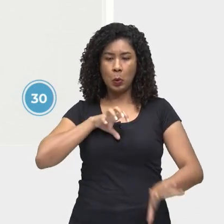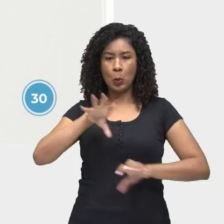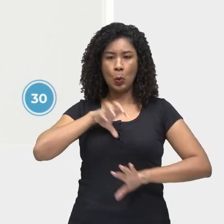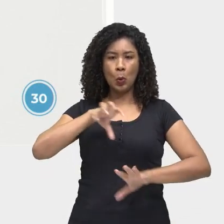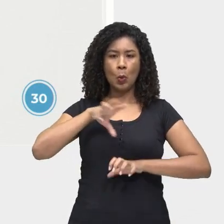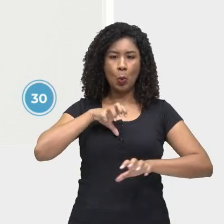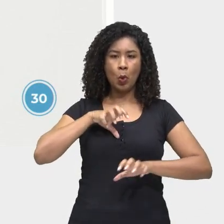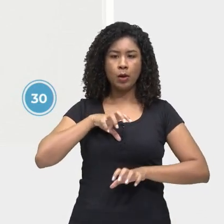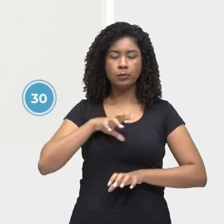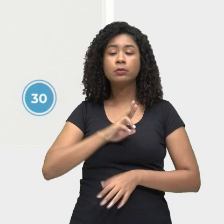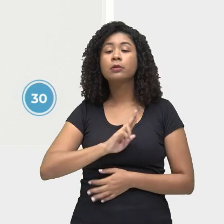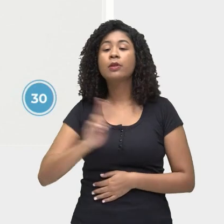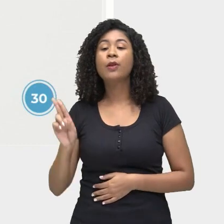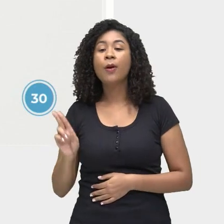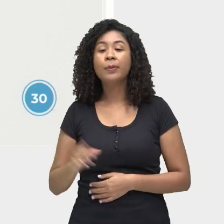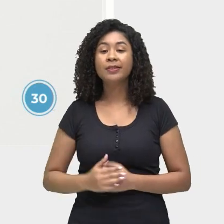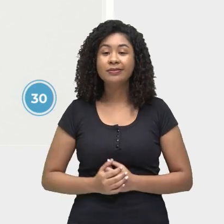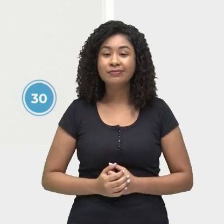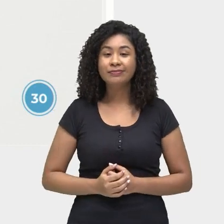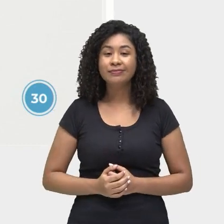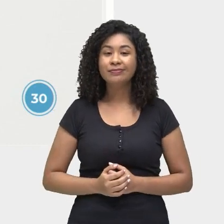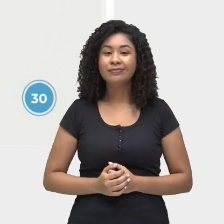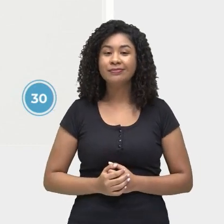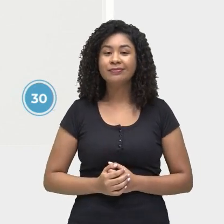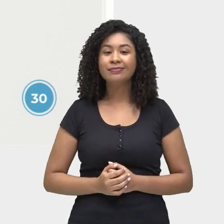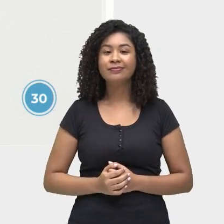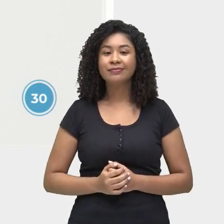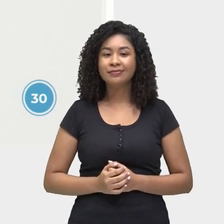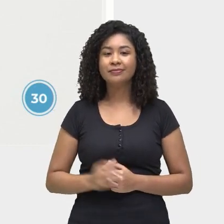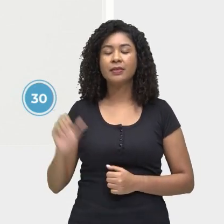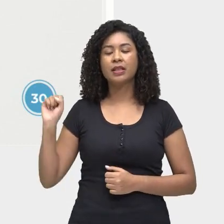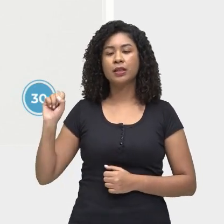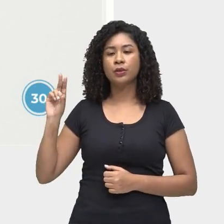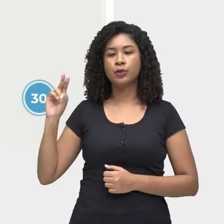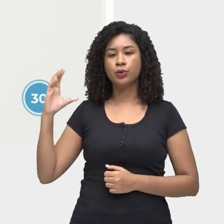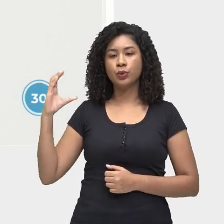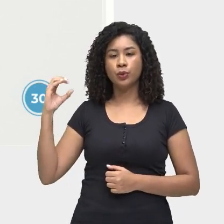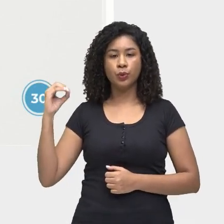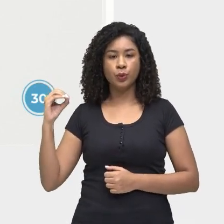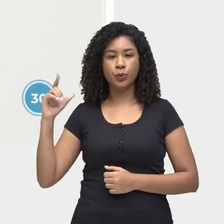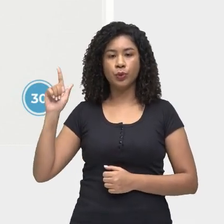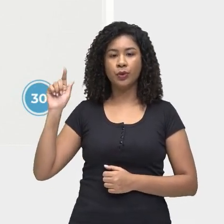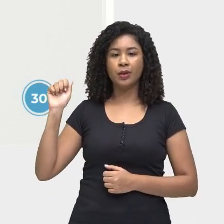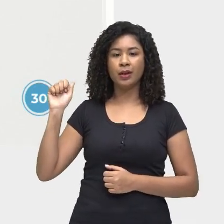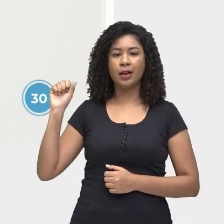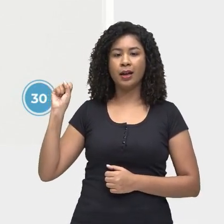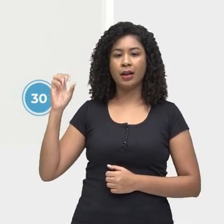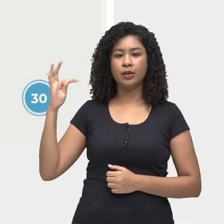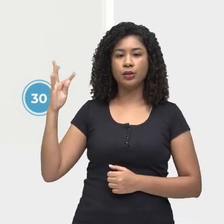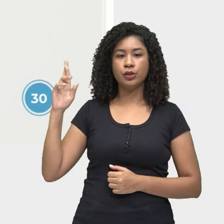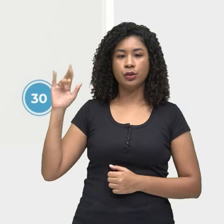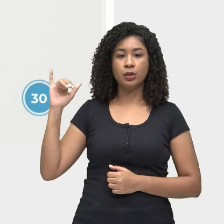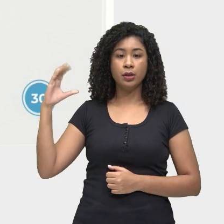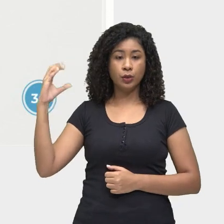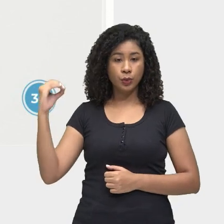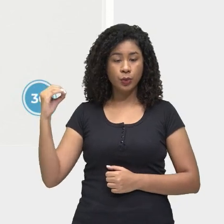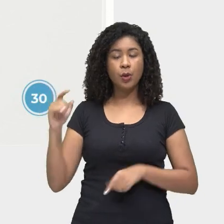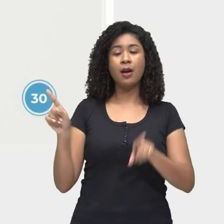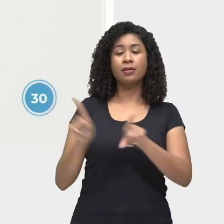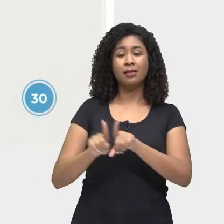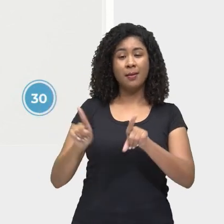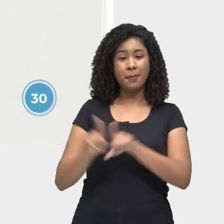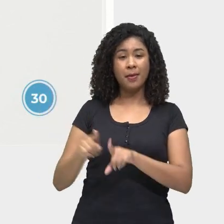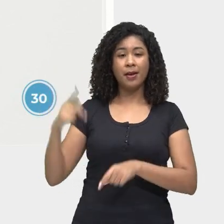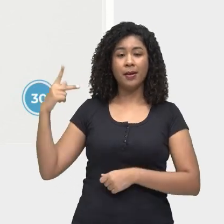nutrientes, né? Então, aí nós temos tanto o suco gástrico quanto o suco pancreático que